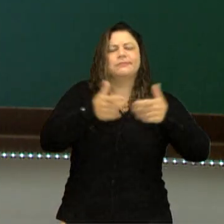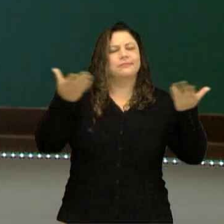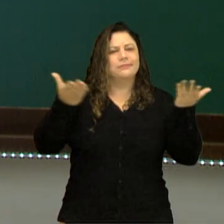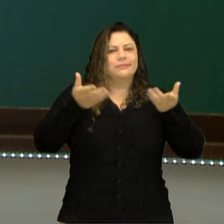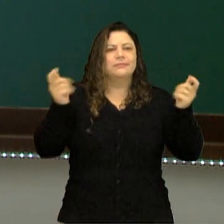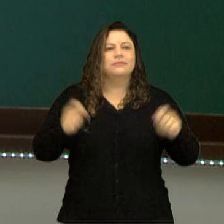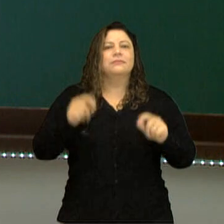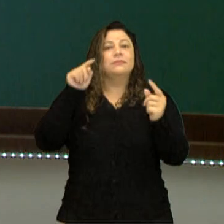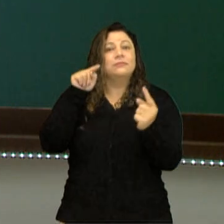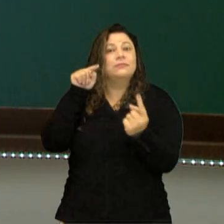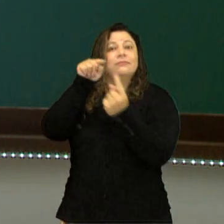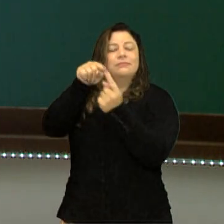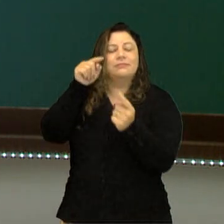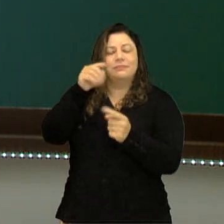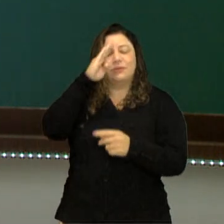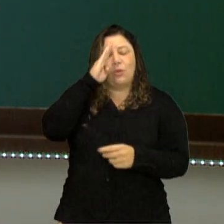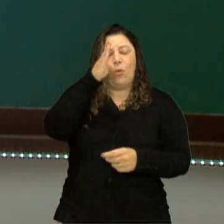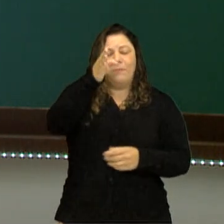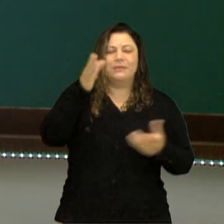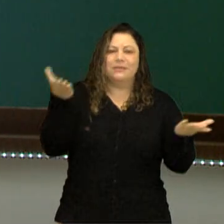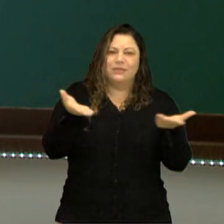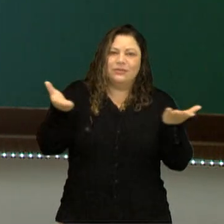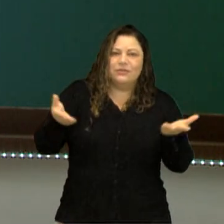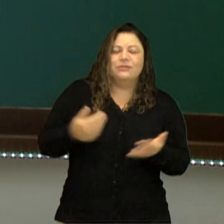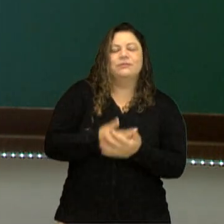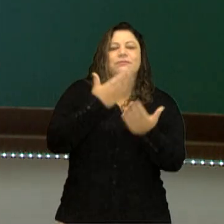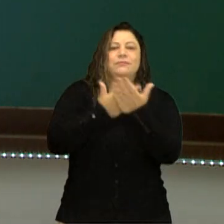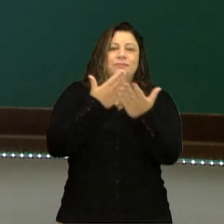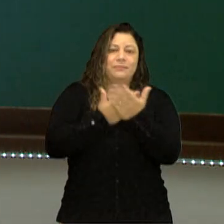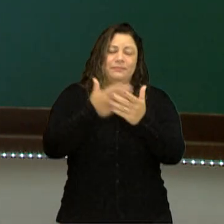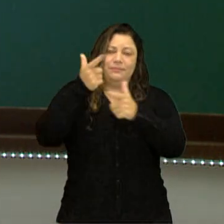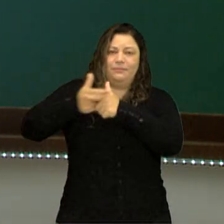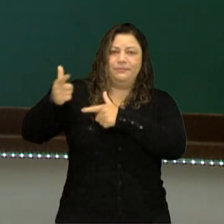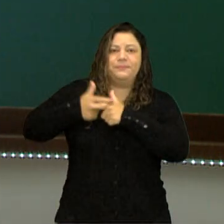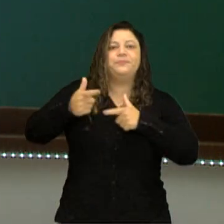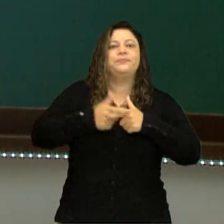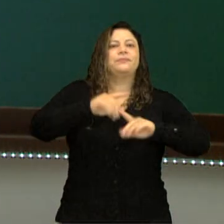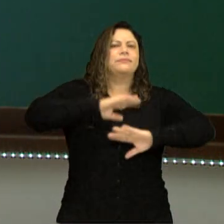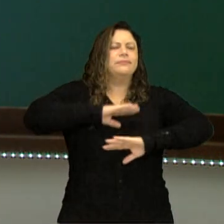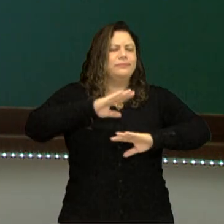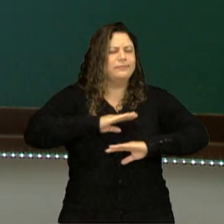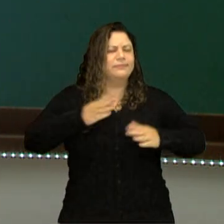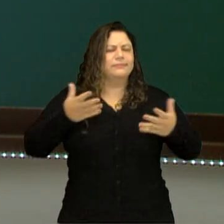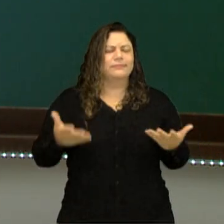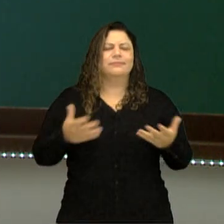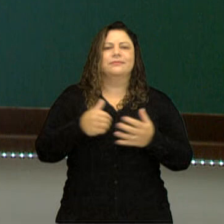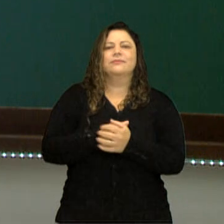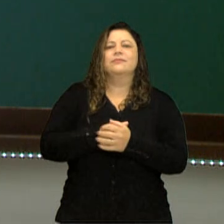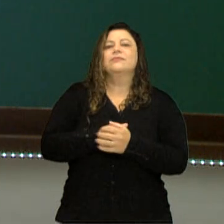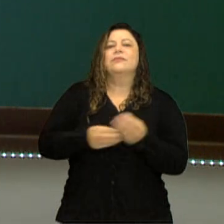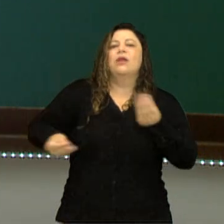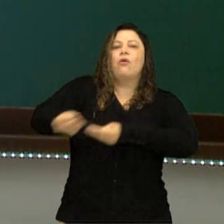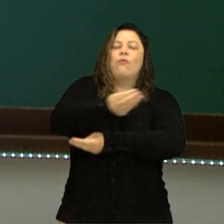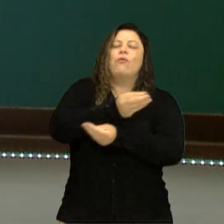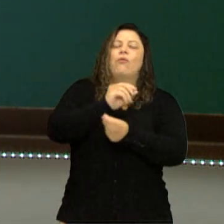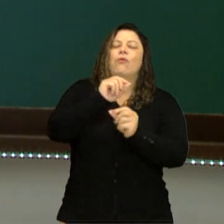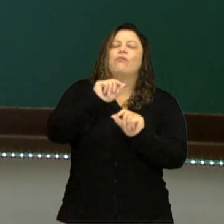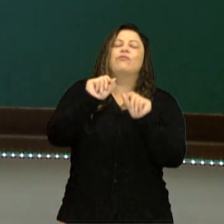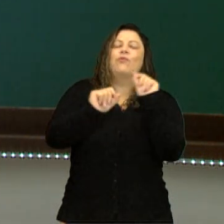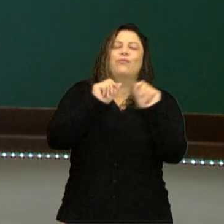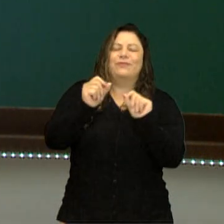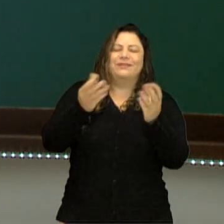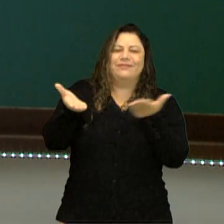exatamente o nosso grande objetivo da nossa aula, que é resolver esses problemas da situação, problema envolvendo volume